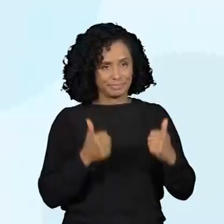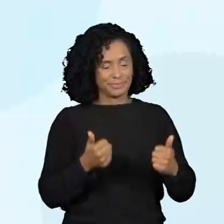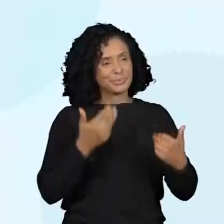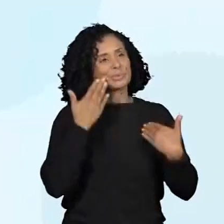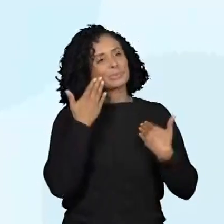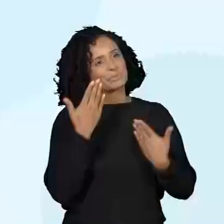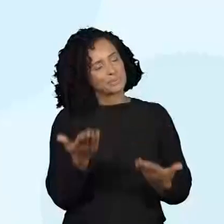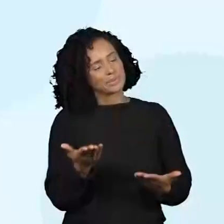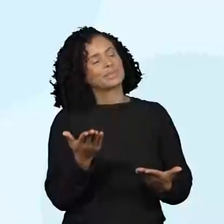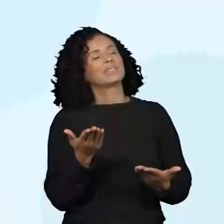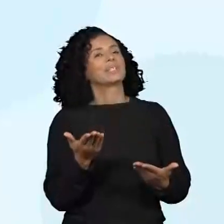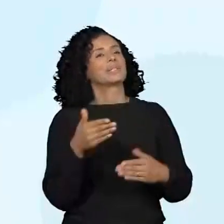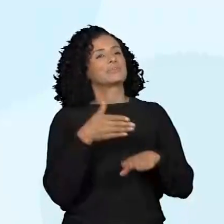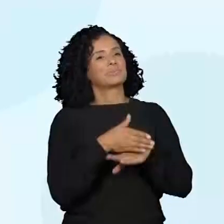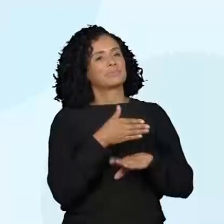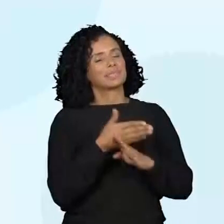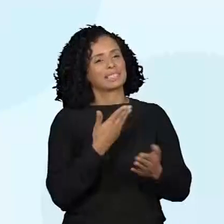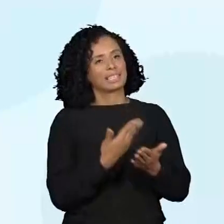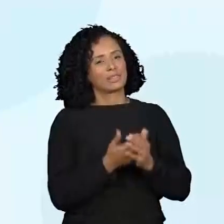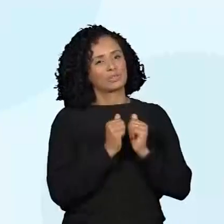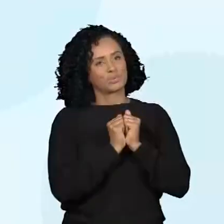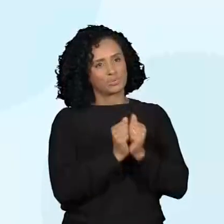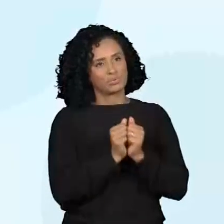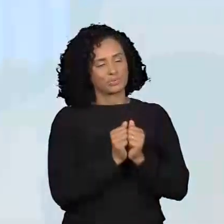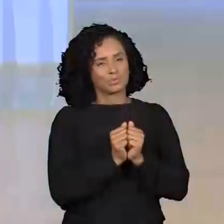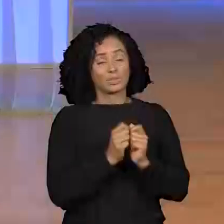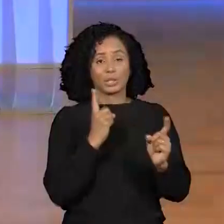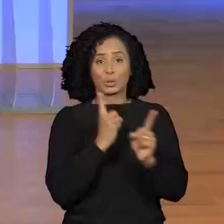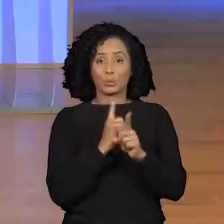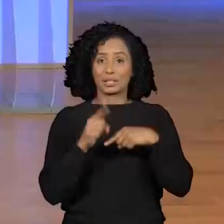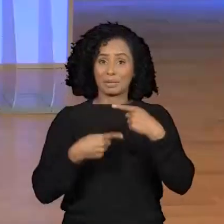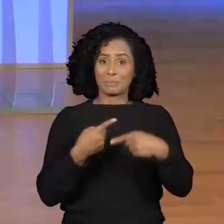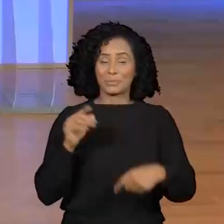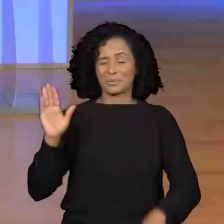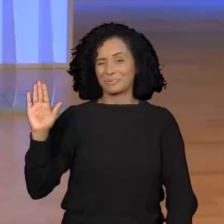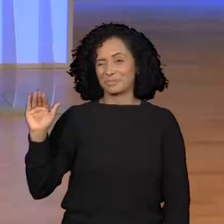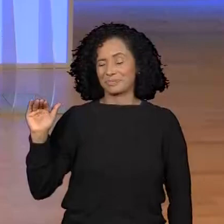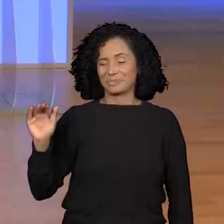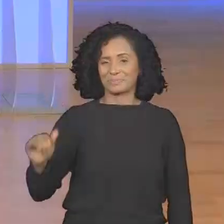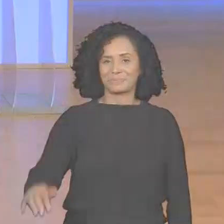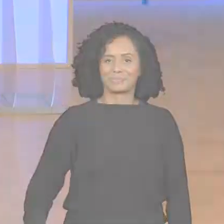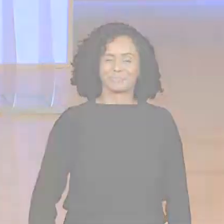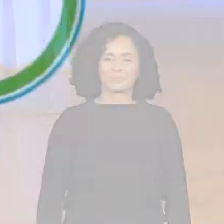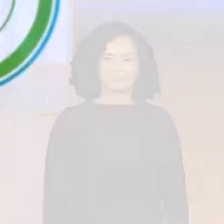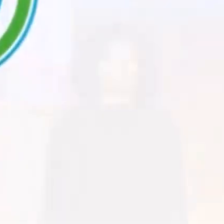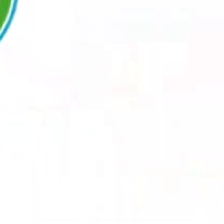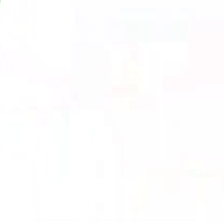junto comigo. Obrigado, professora. E nos vemos na próxima aula de Educação Física, pessoal. Tchau! Tchau, tchau.